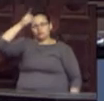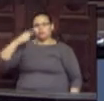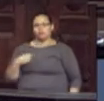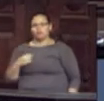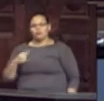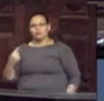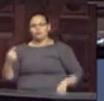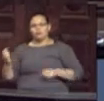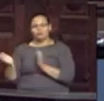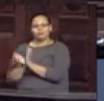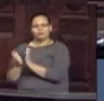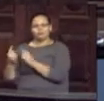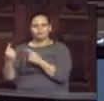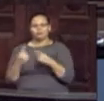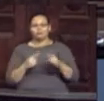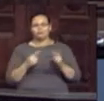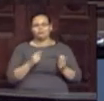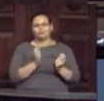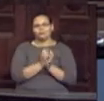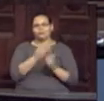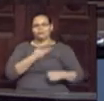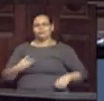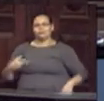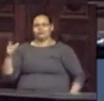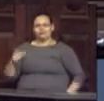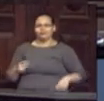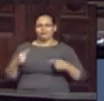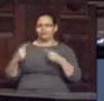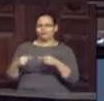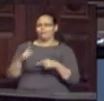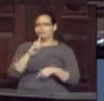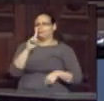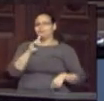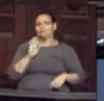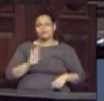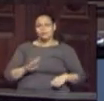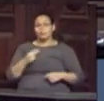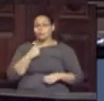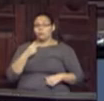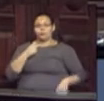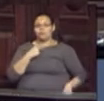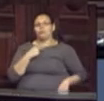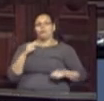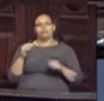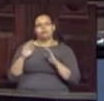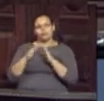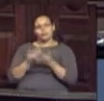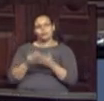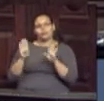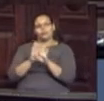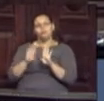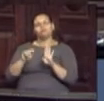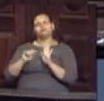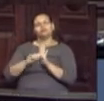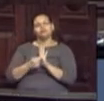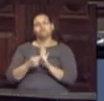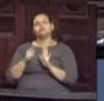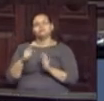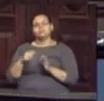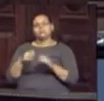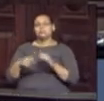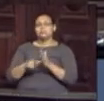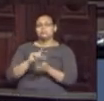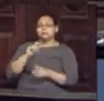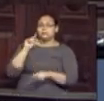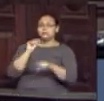é um bom senso que precisa estabelecer, que não se pode planejar fechamento de escolas sem que se criem alternativas, mas